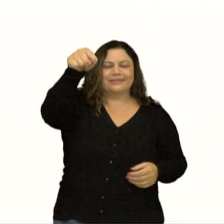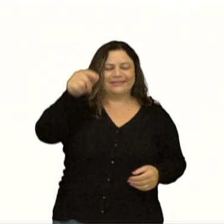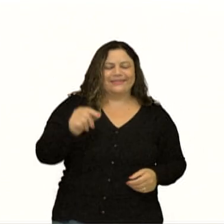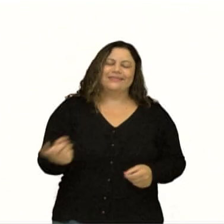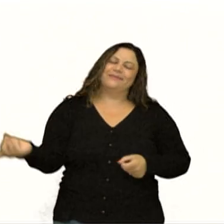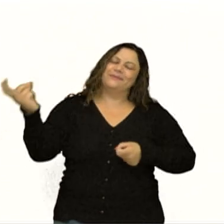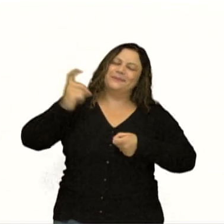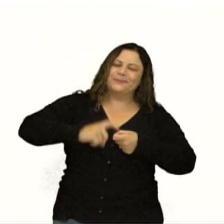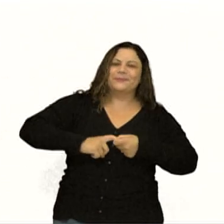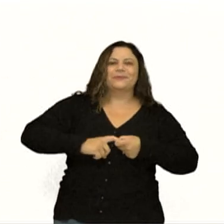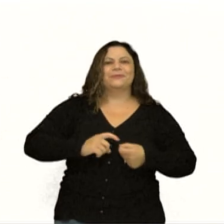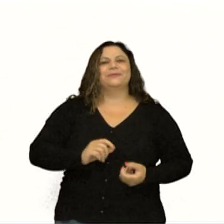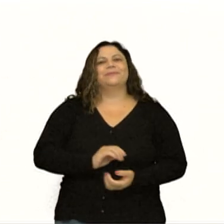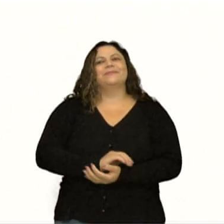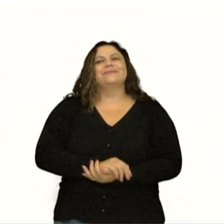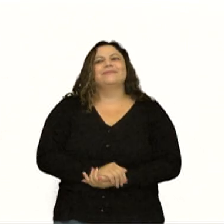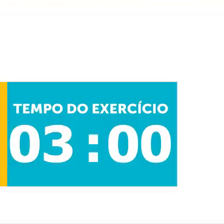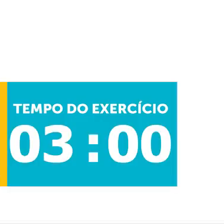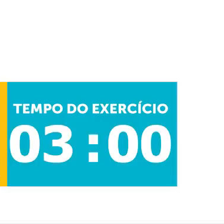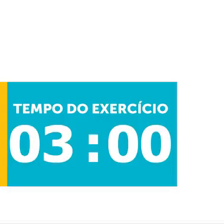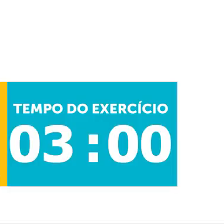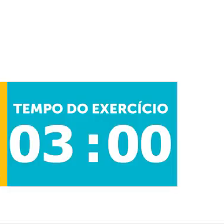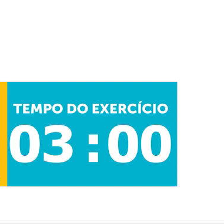já volto. Vai lá, hein?